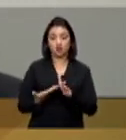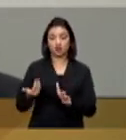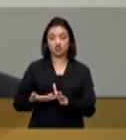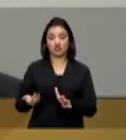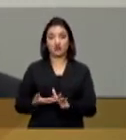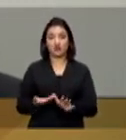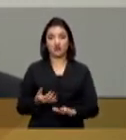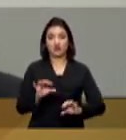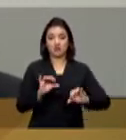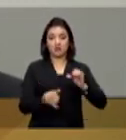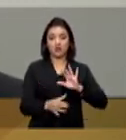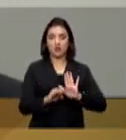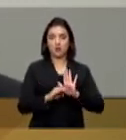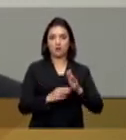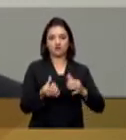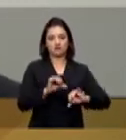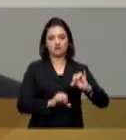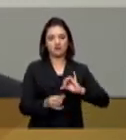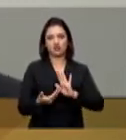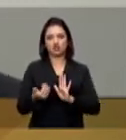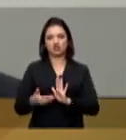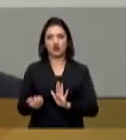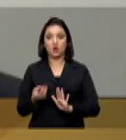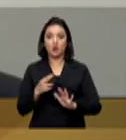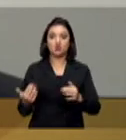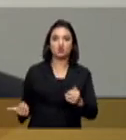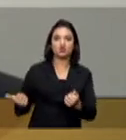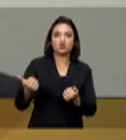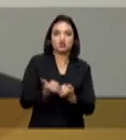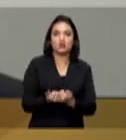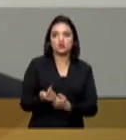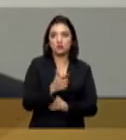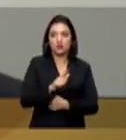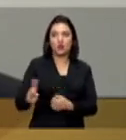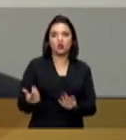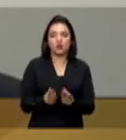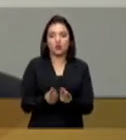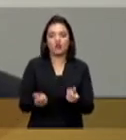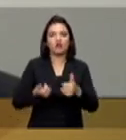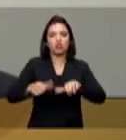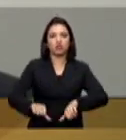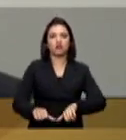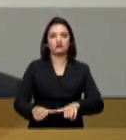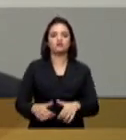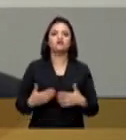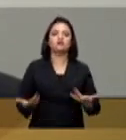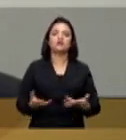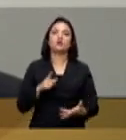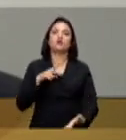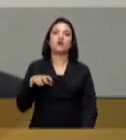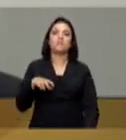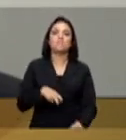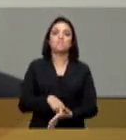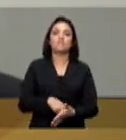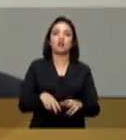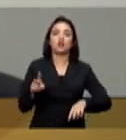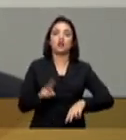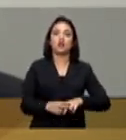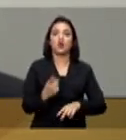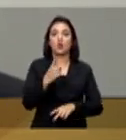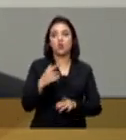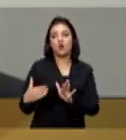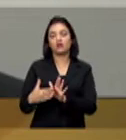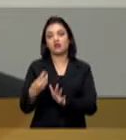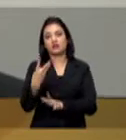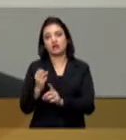sua composição normal ou substituindo-o por outro de qualidade inferior. Pena de reclusão de 1 a 3